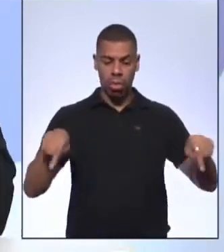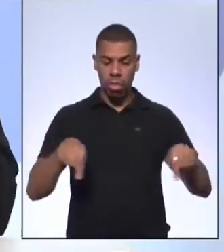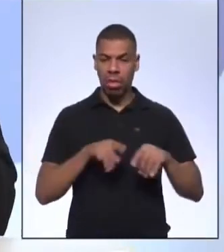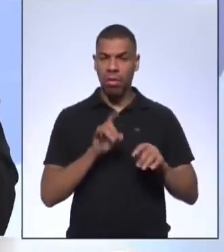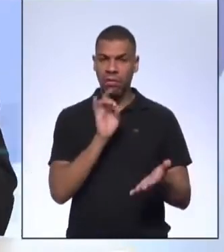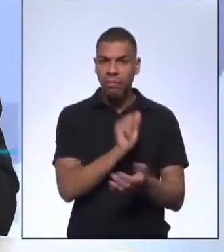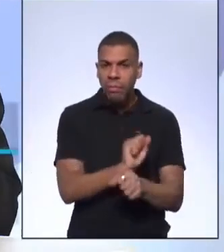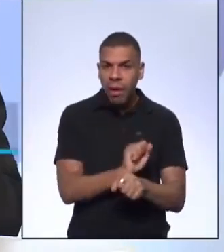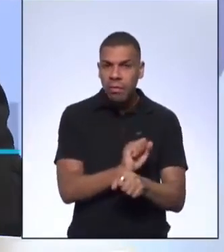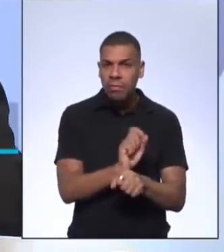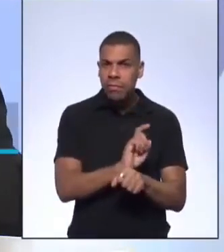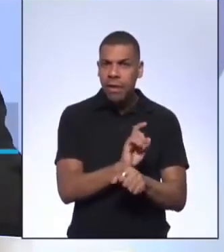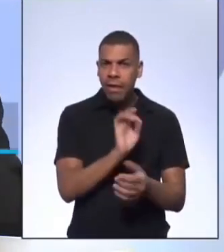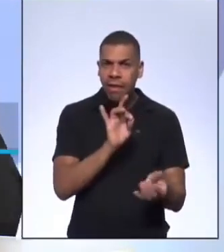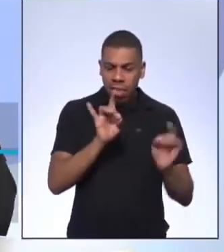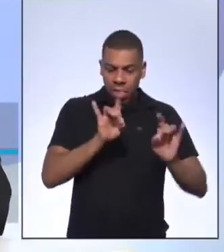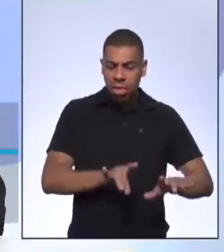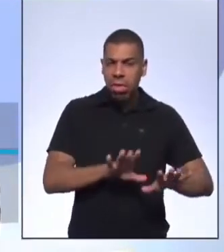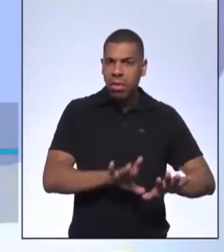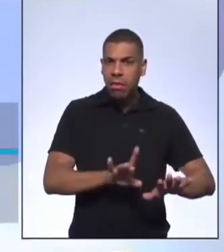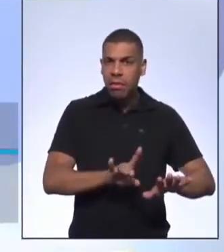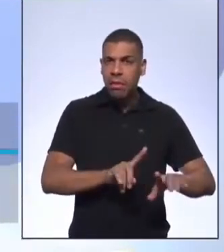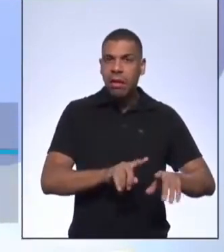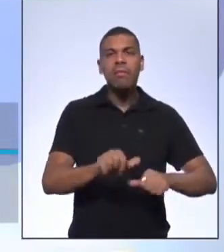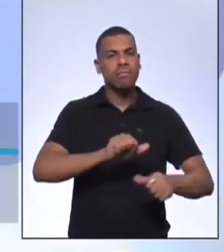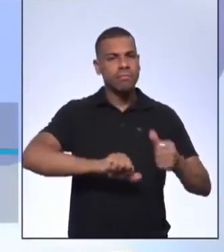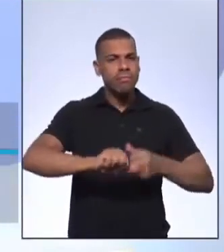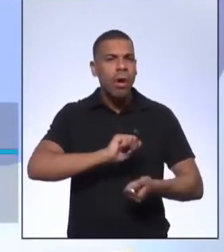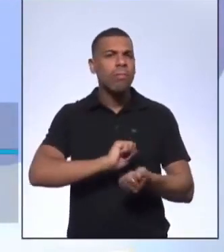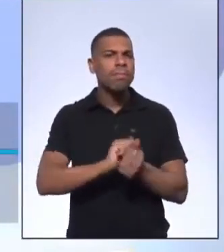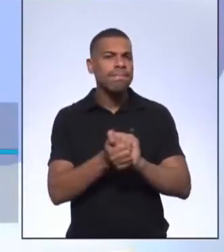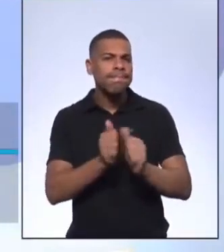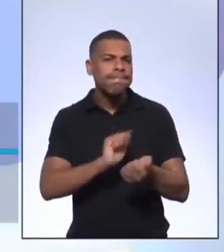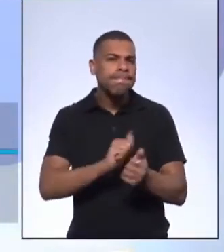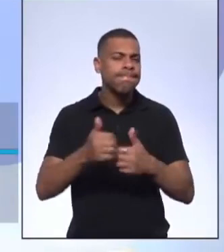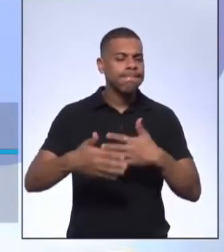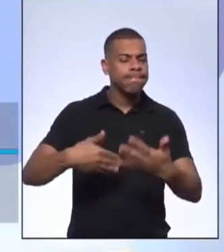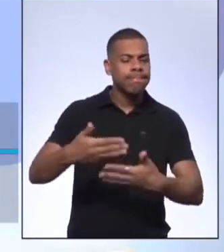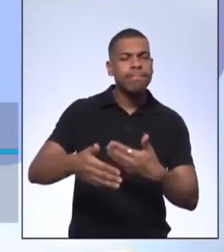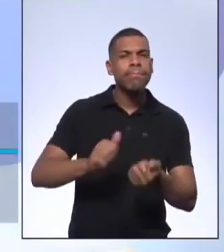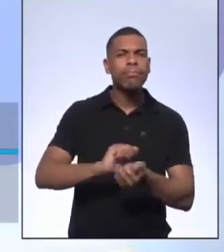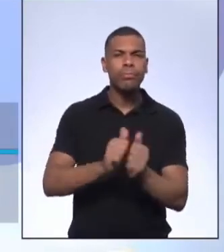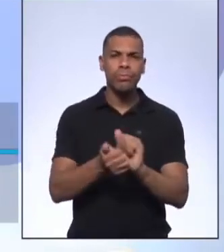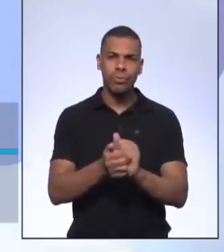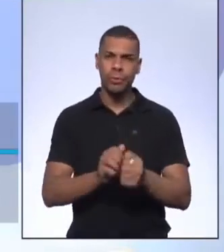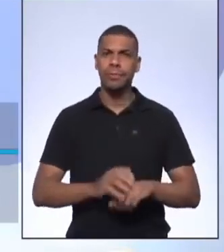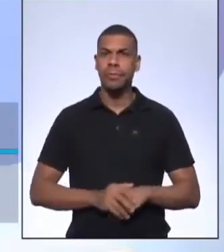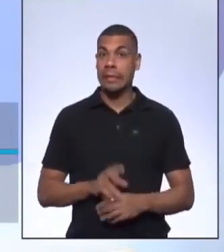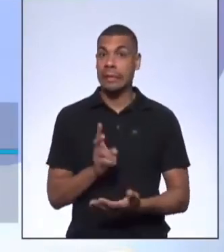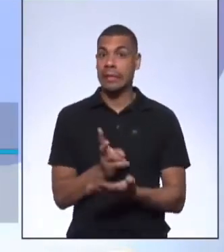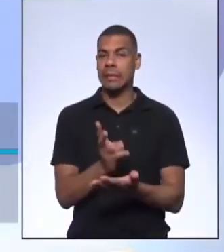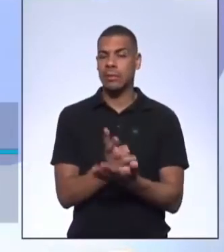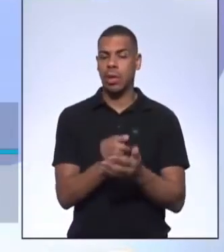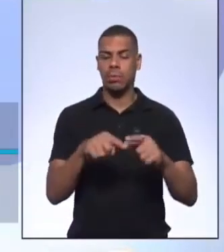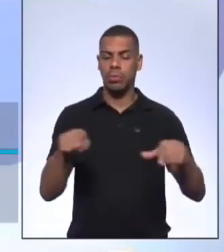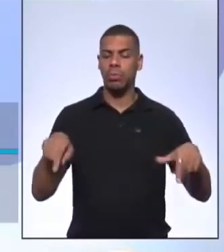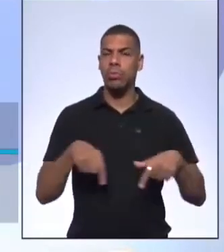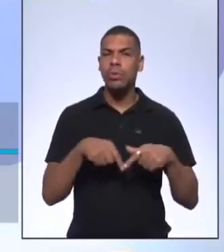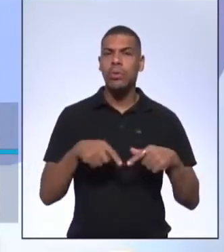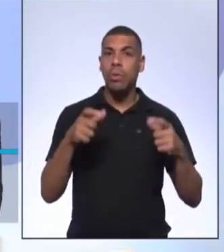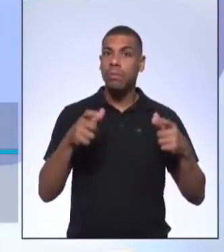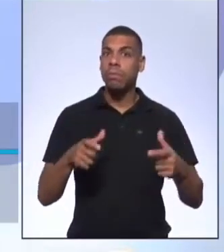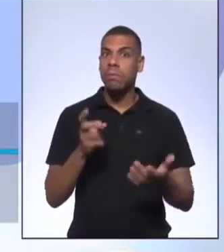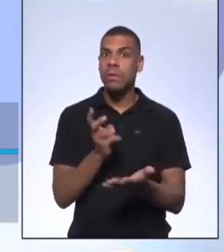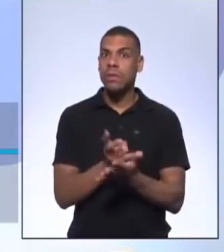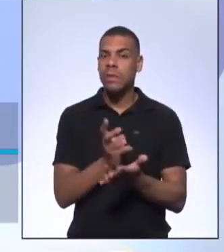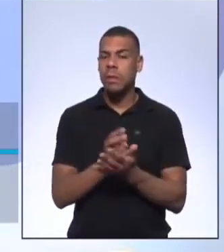não está paradinho ali, né? Ele passa por mudanças, ele é dinâmico, o território é dinâmico, né? O espaço ele é dinâmico, então a gente precisa